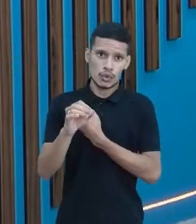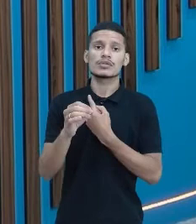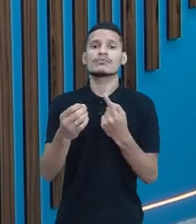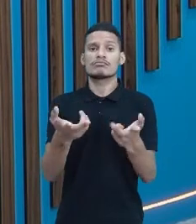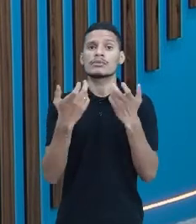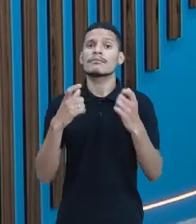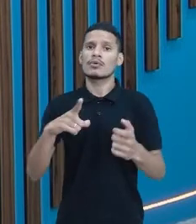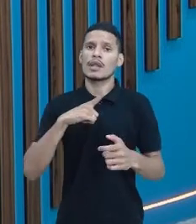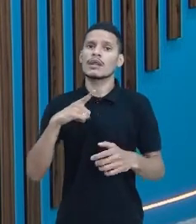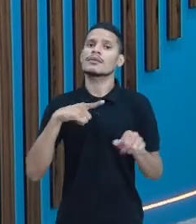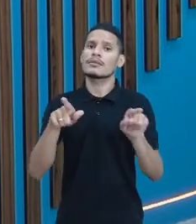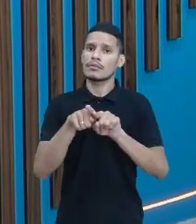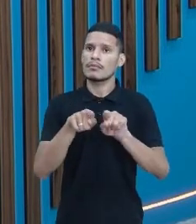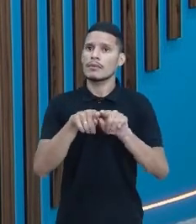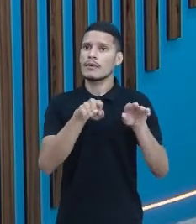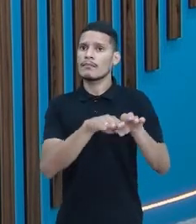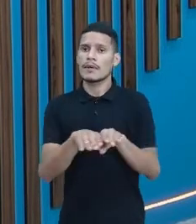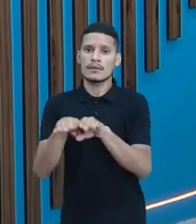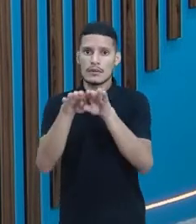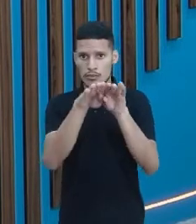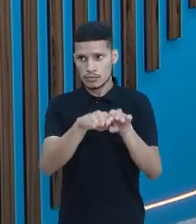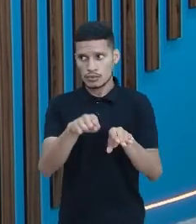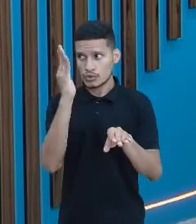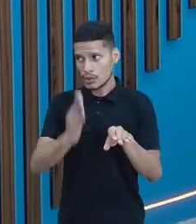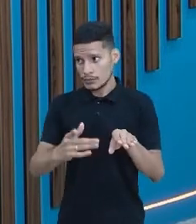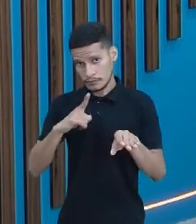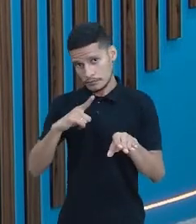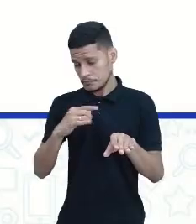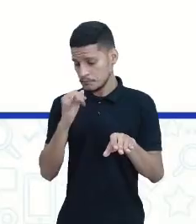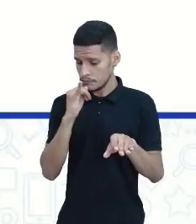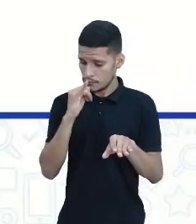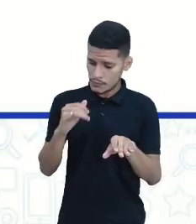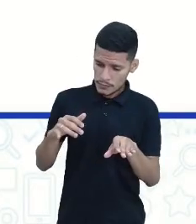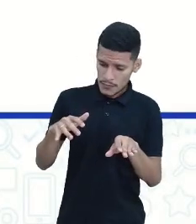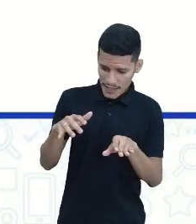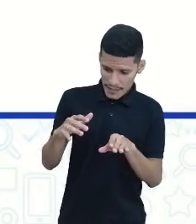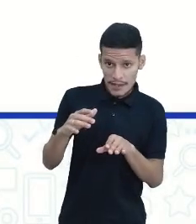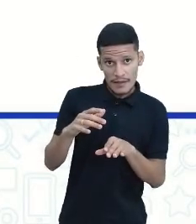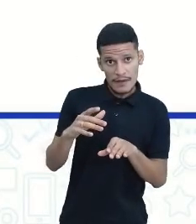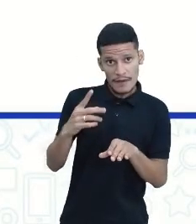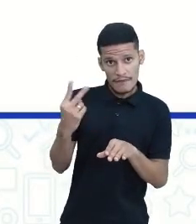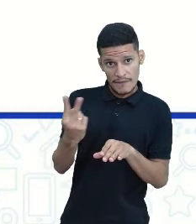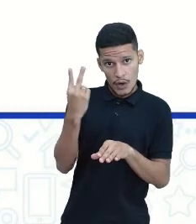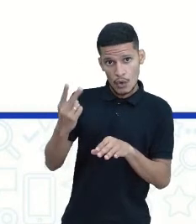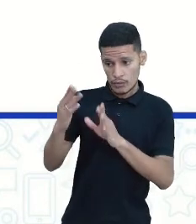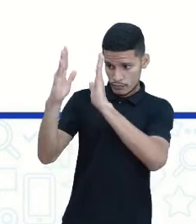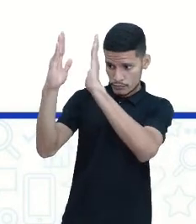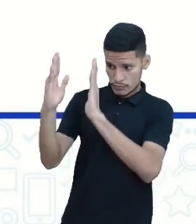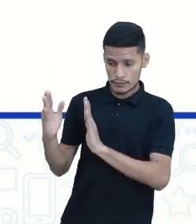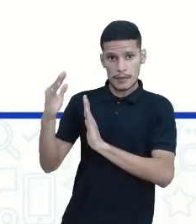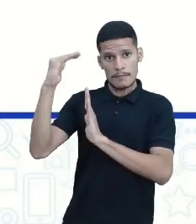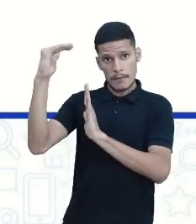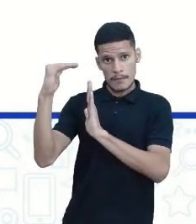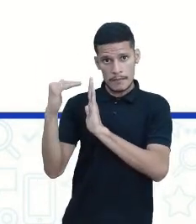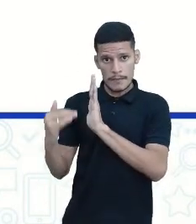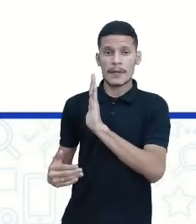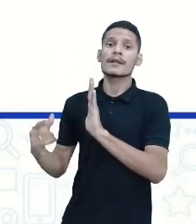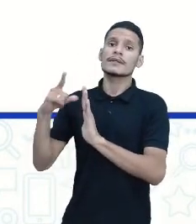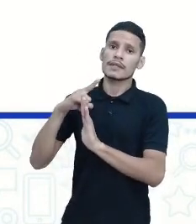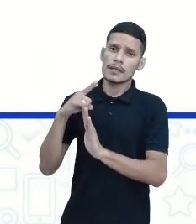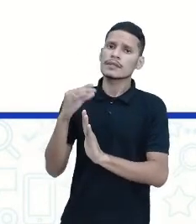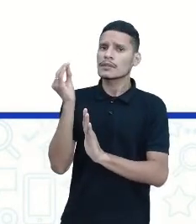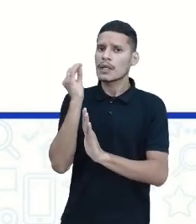tinha um padrão. Aqueles valores que está ali no canto da tela foi um dos exemplos. A gente testou com 2 situações, tá